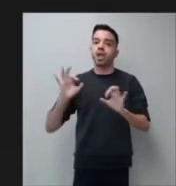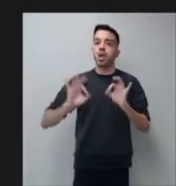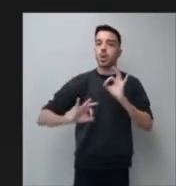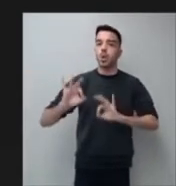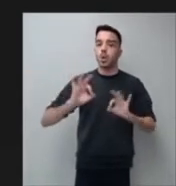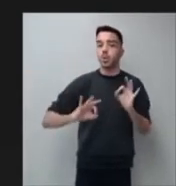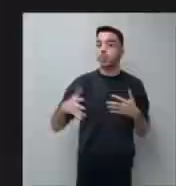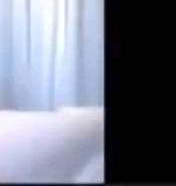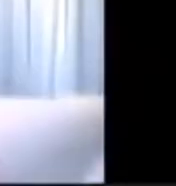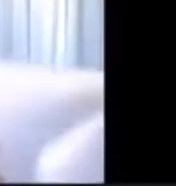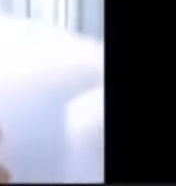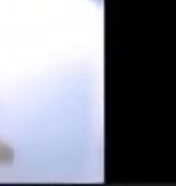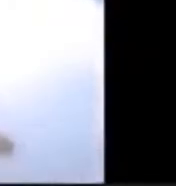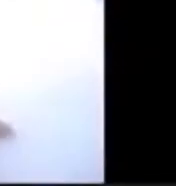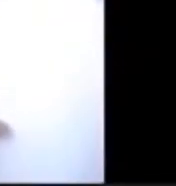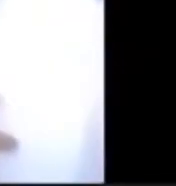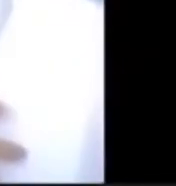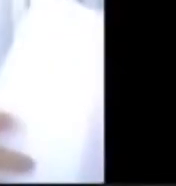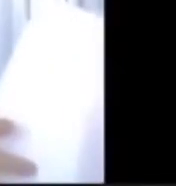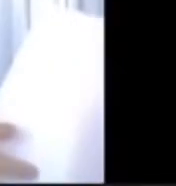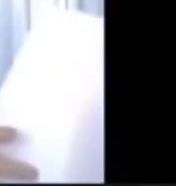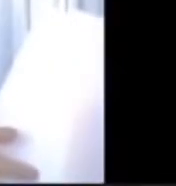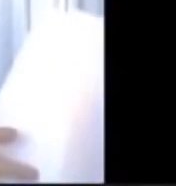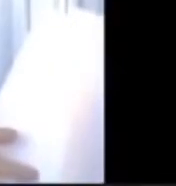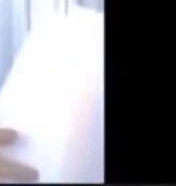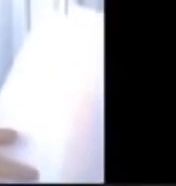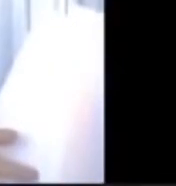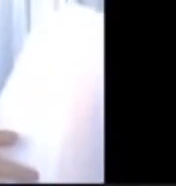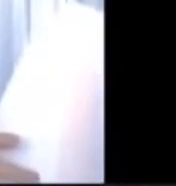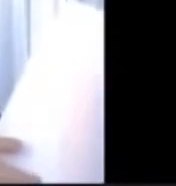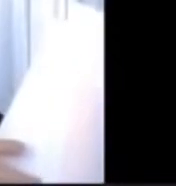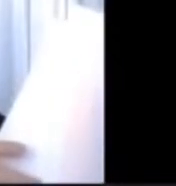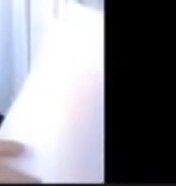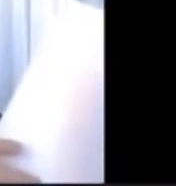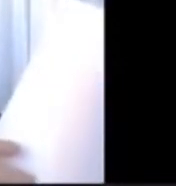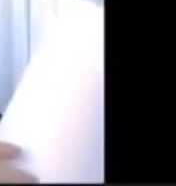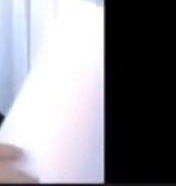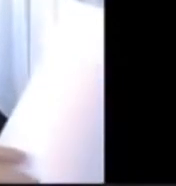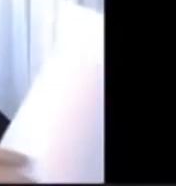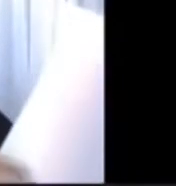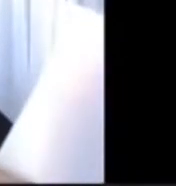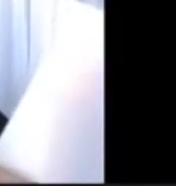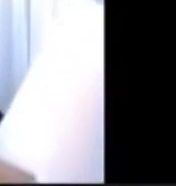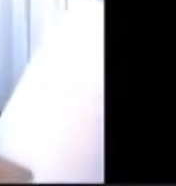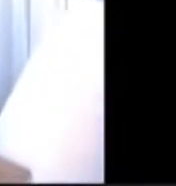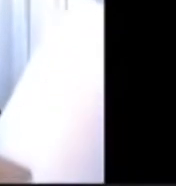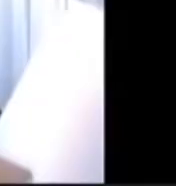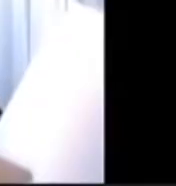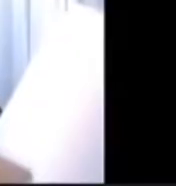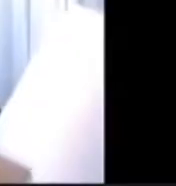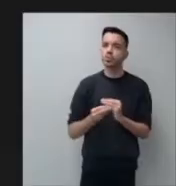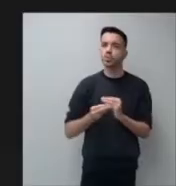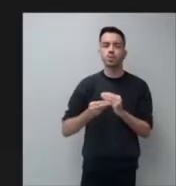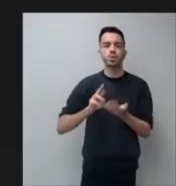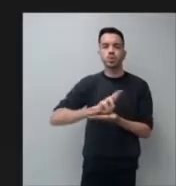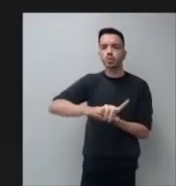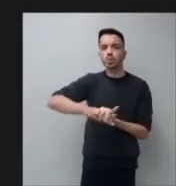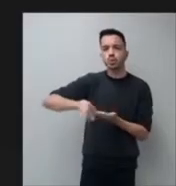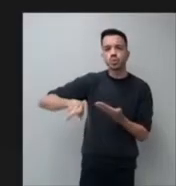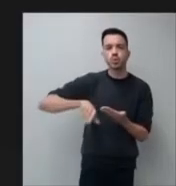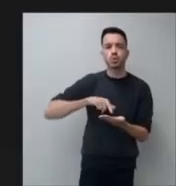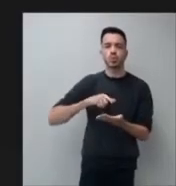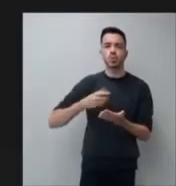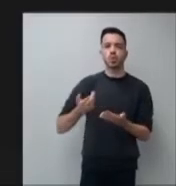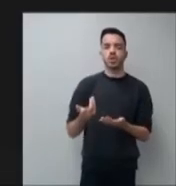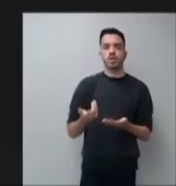ao considerar que todos que ajudaram a colocar o produto no mercado, ou seja, fabricante, distribuidor e comerciante, têm